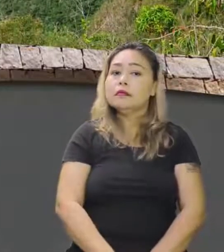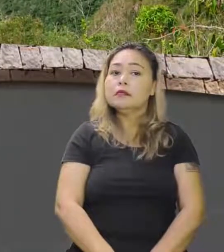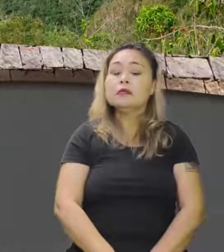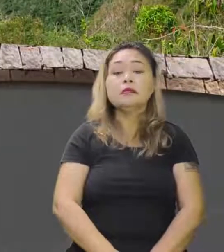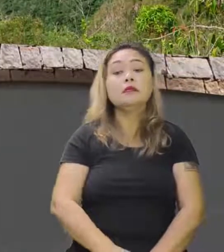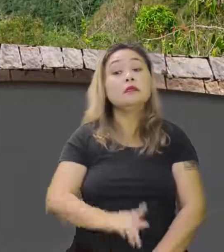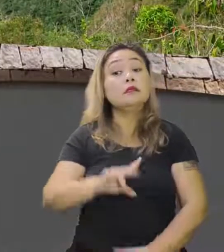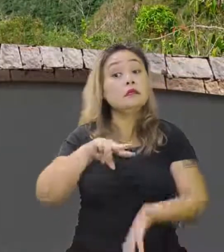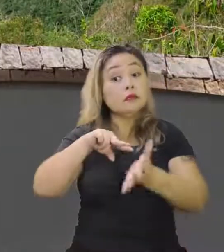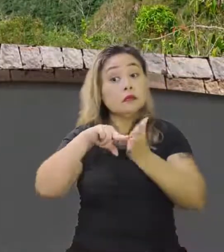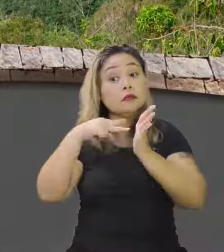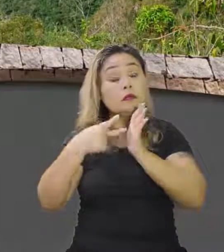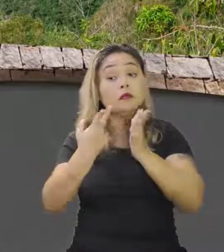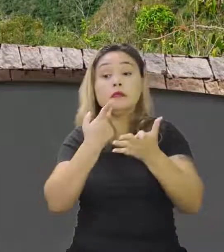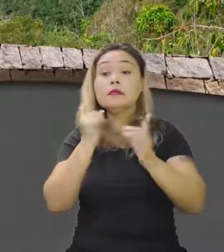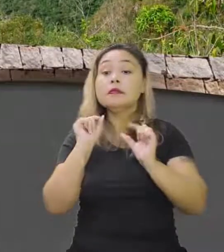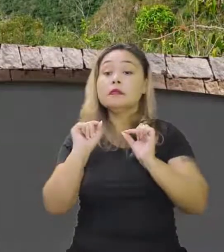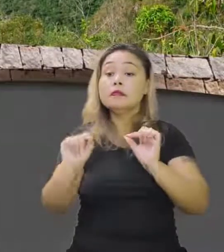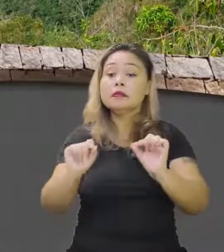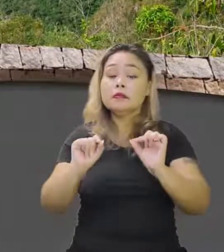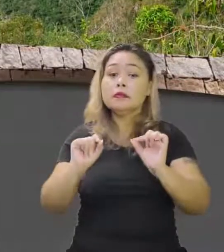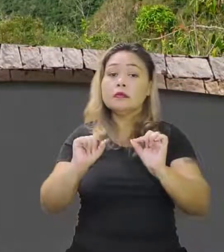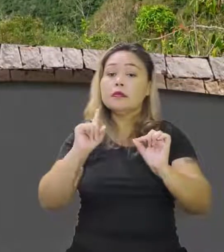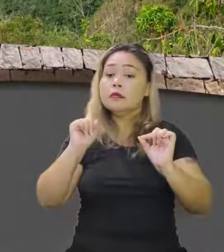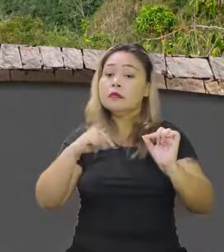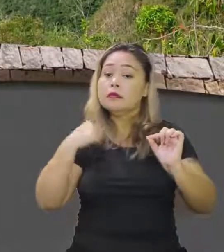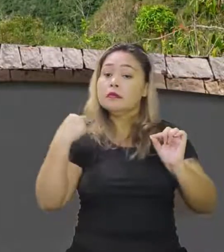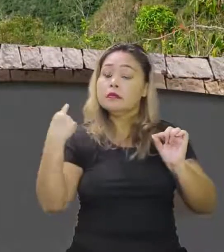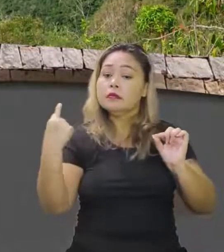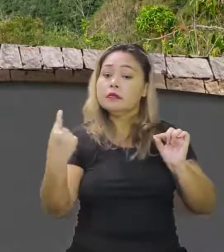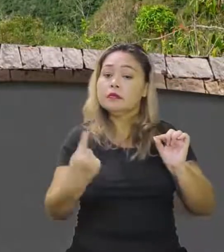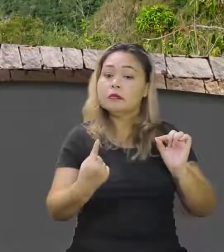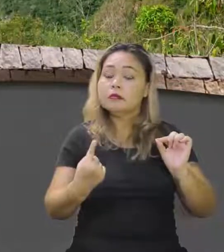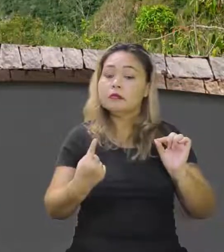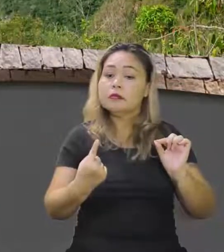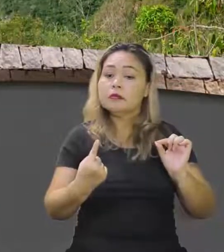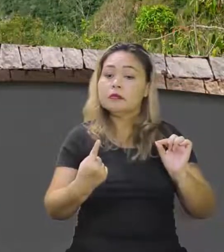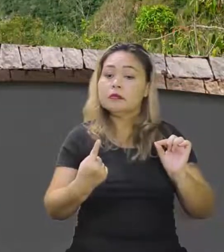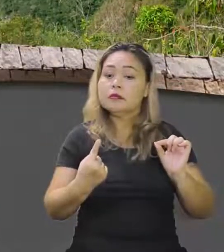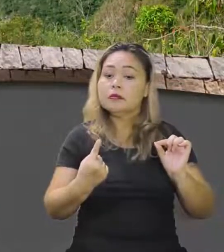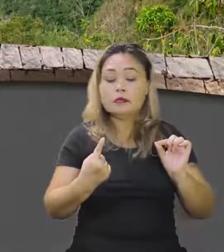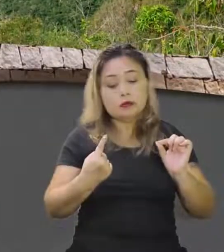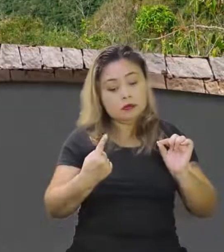Isso significa dizer que o nosso